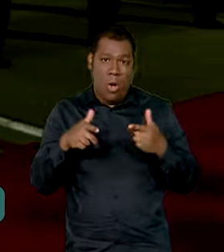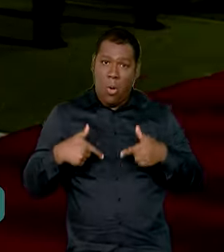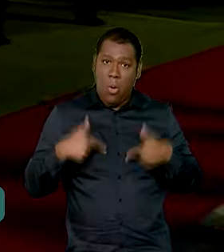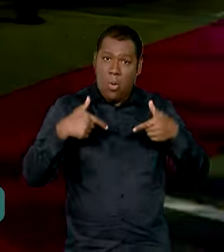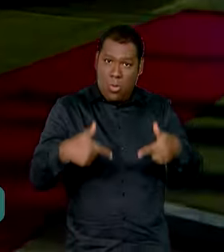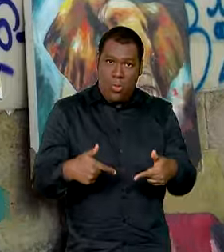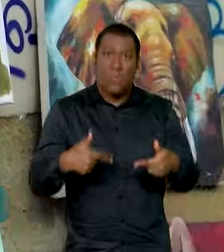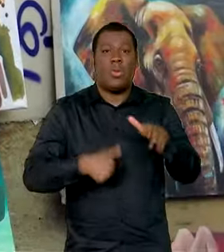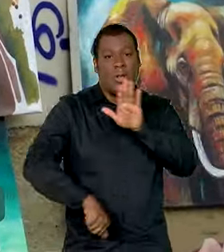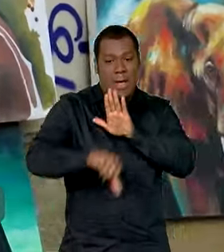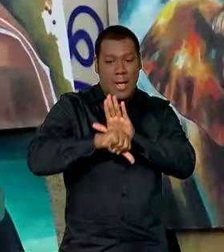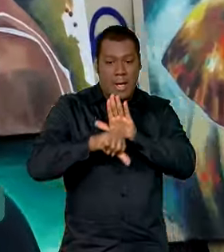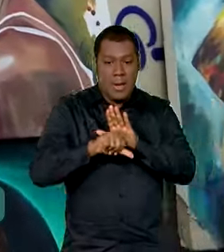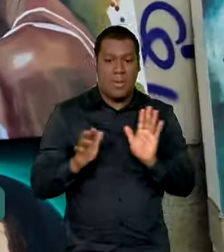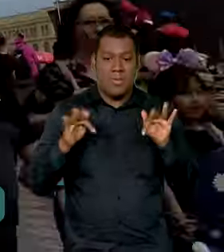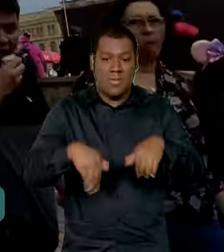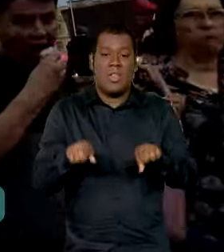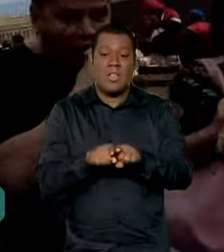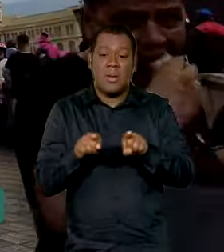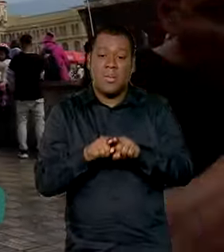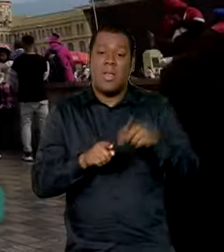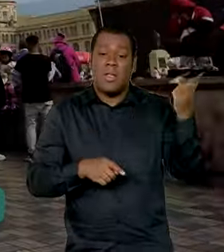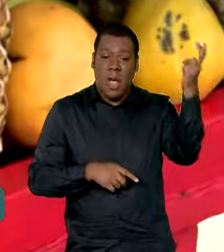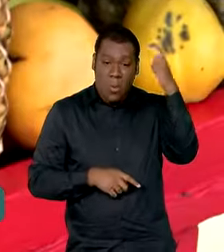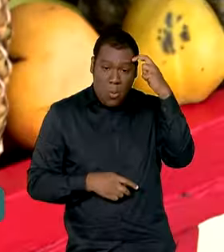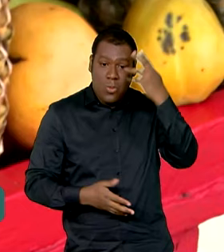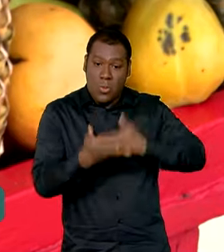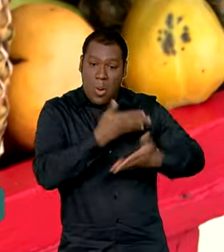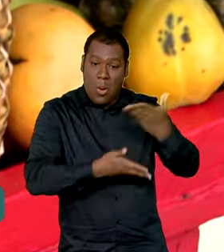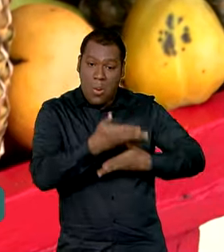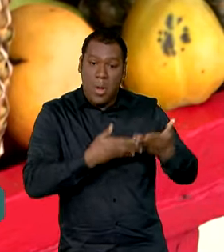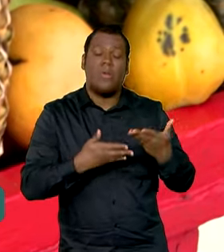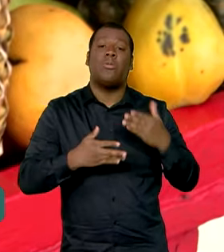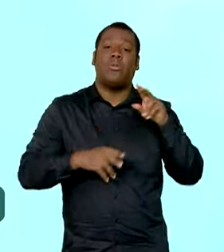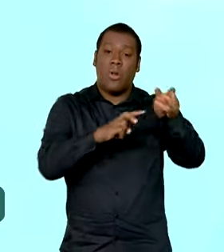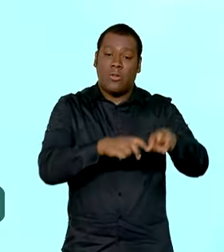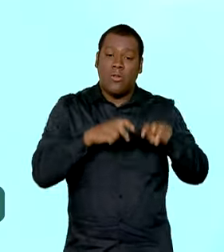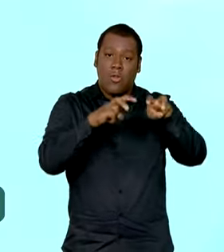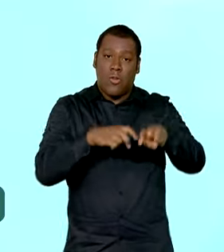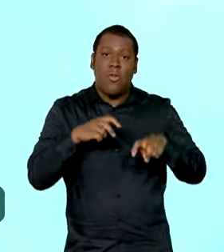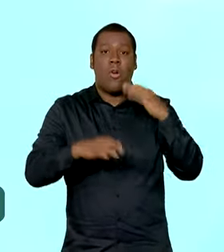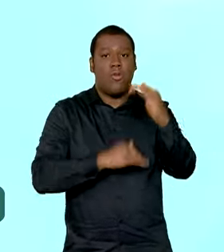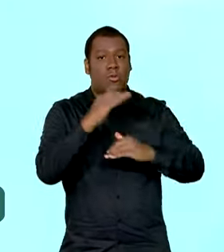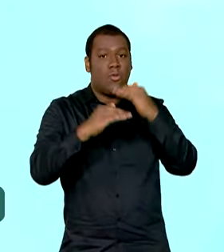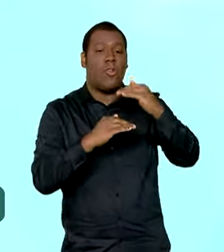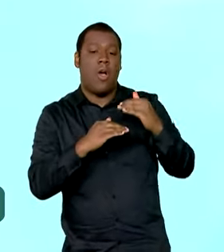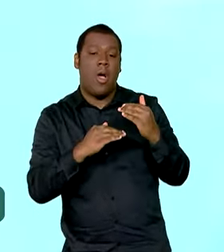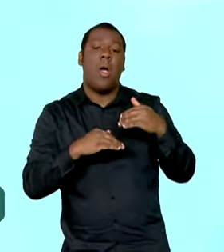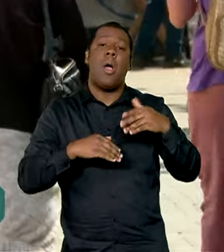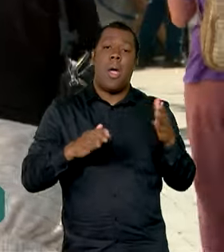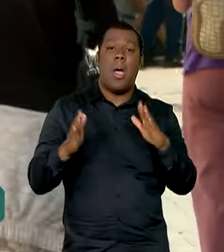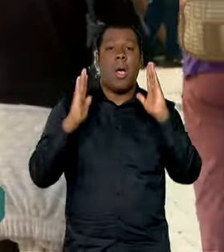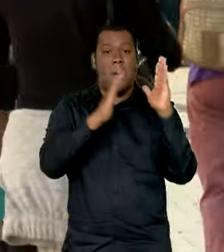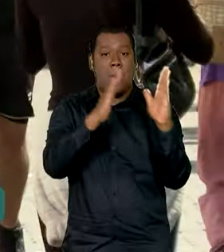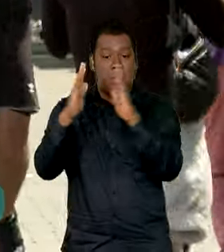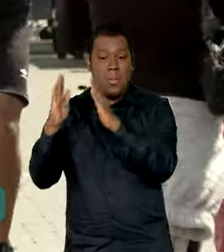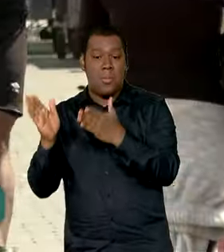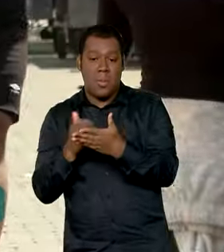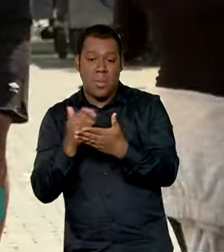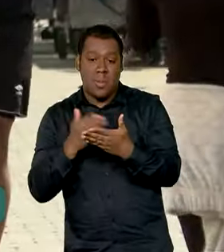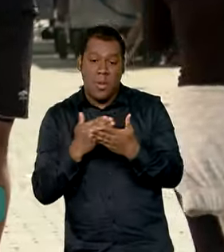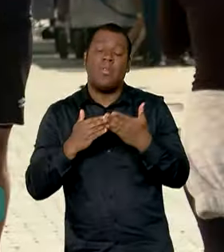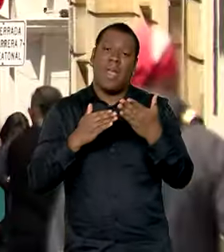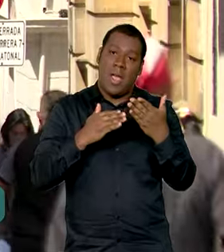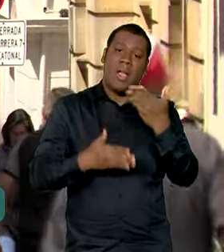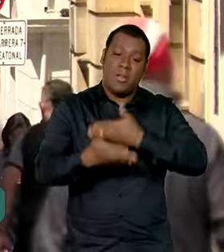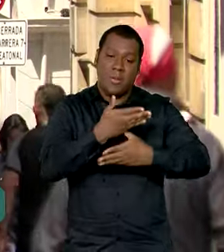de pessoas, cooperação cultural e turística, desenvolvimento agrário e entre as bibliotecas nacionais. Também vão